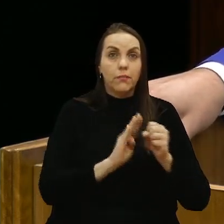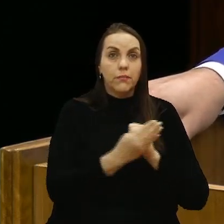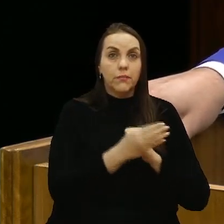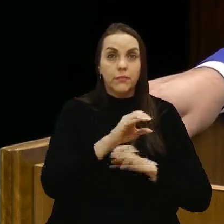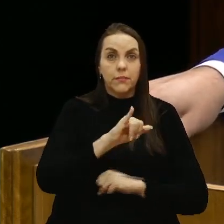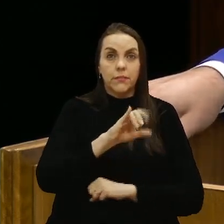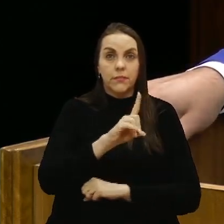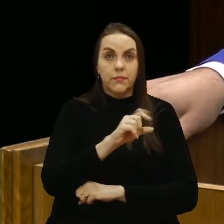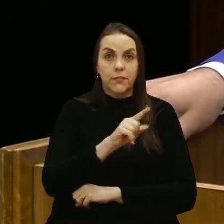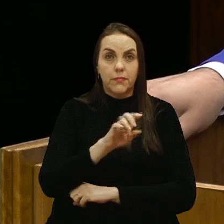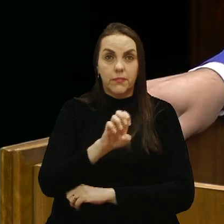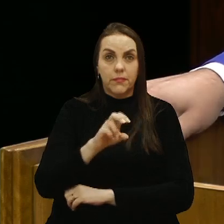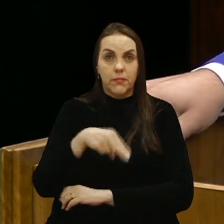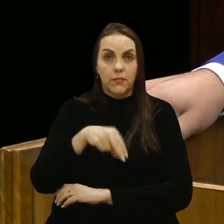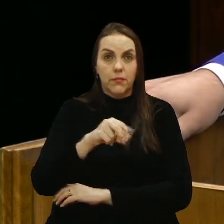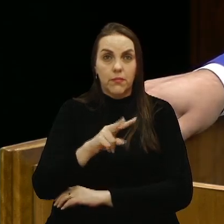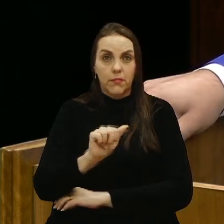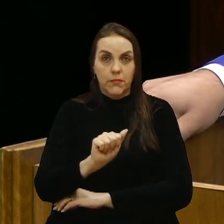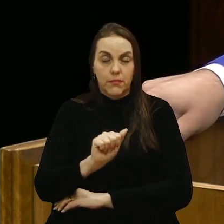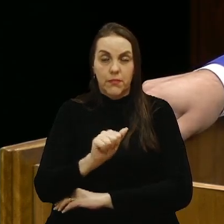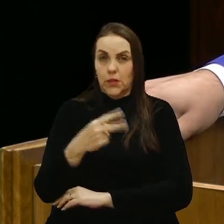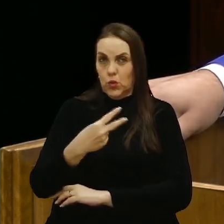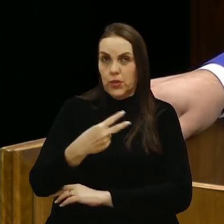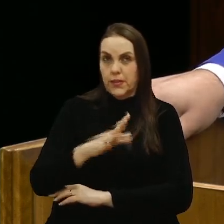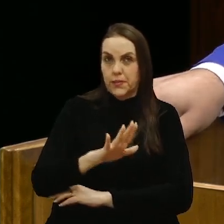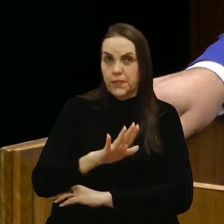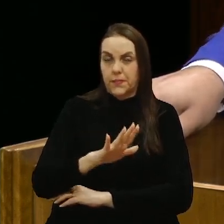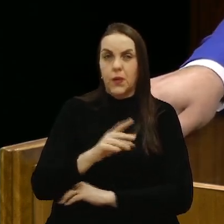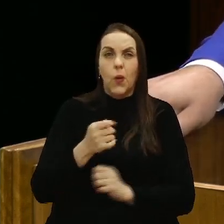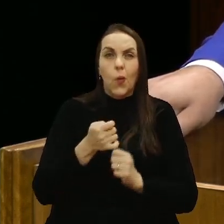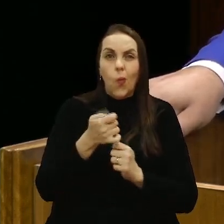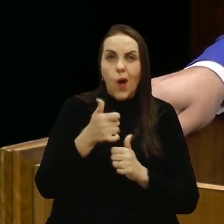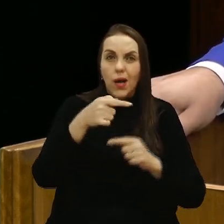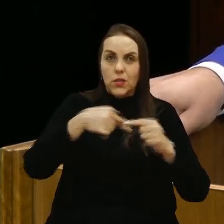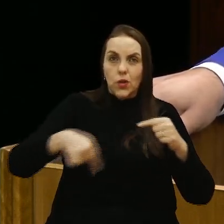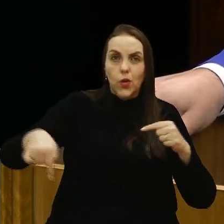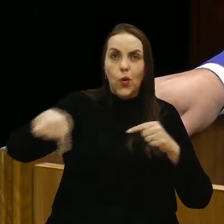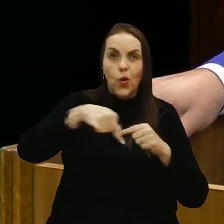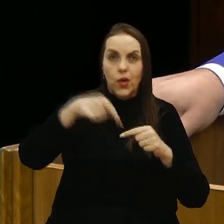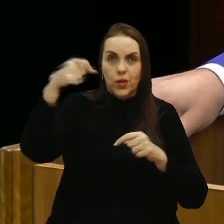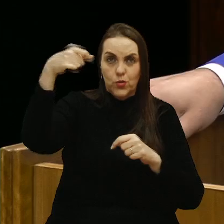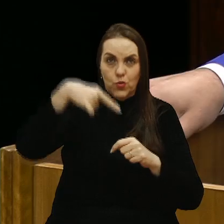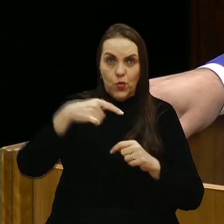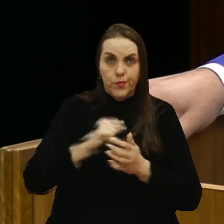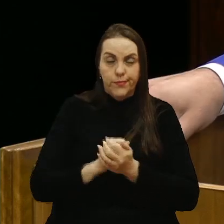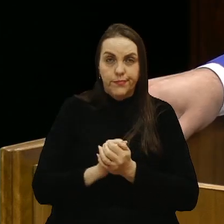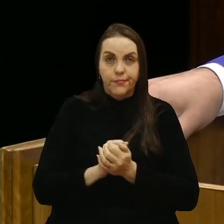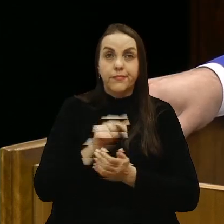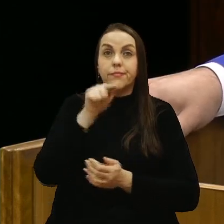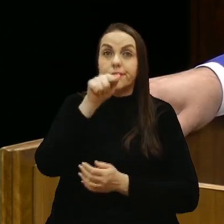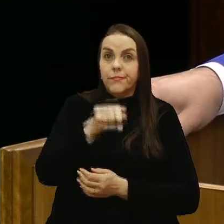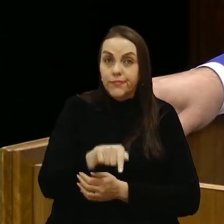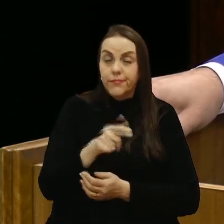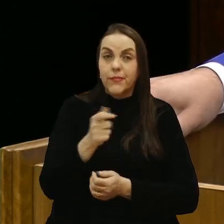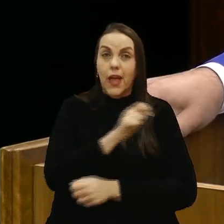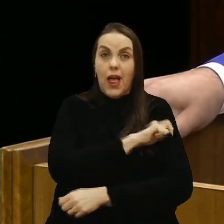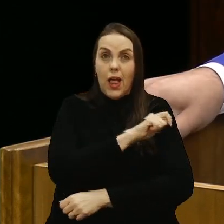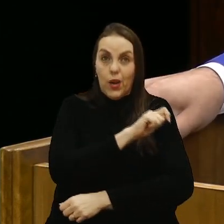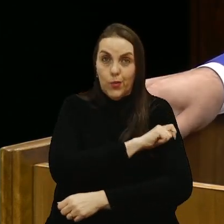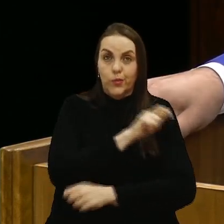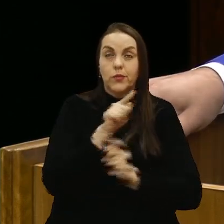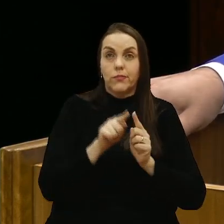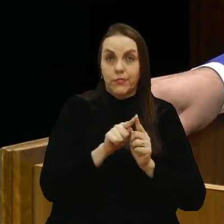Nova, no Cidade Nova 2, quase na Rota do Sol. Esse estudante vai ter que sair do